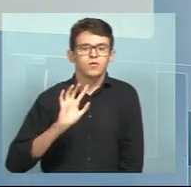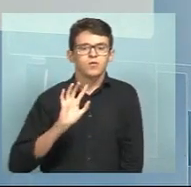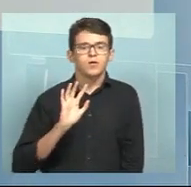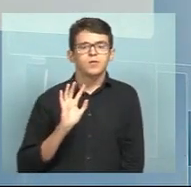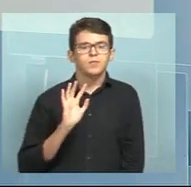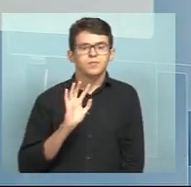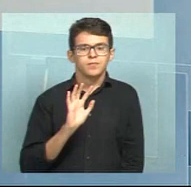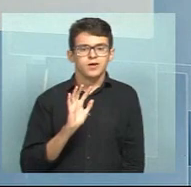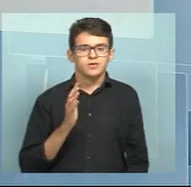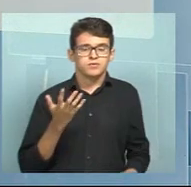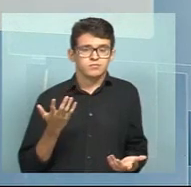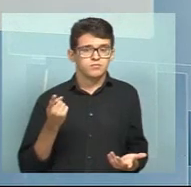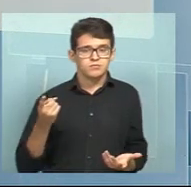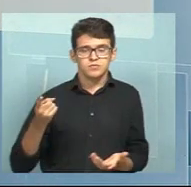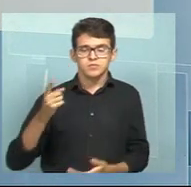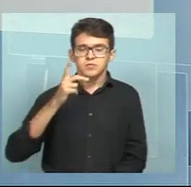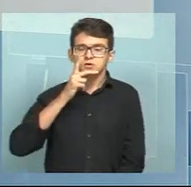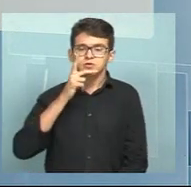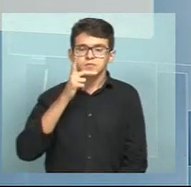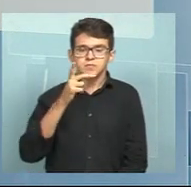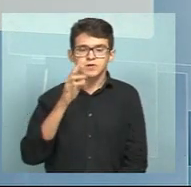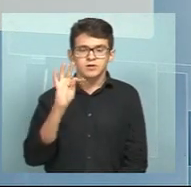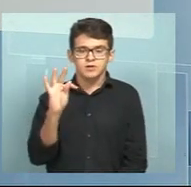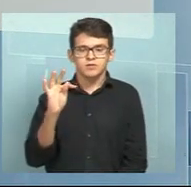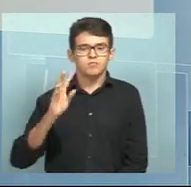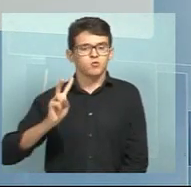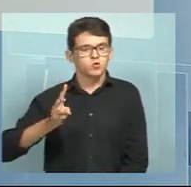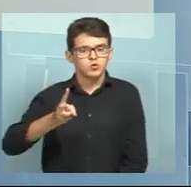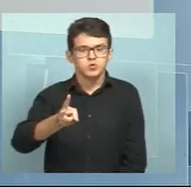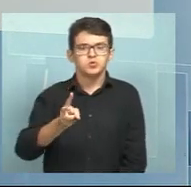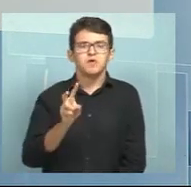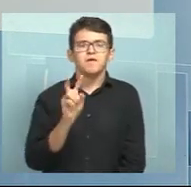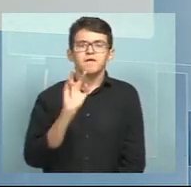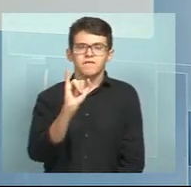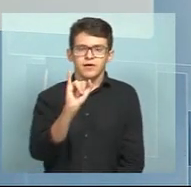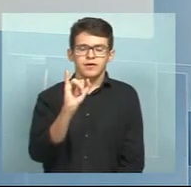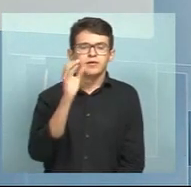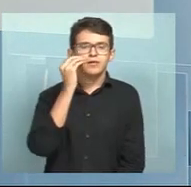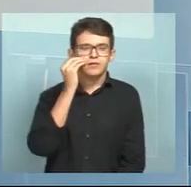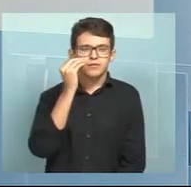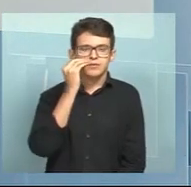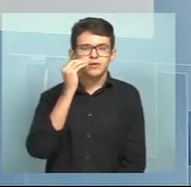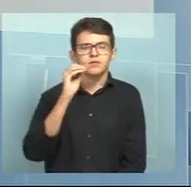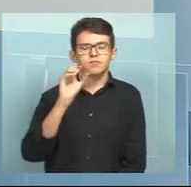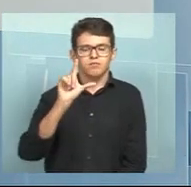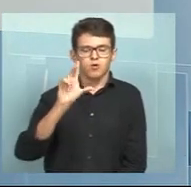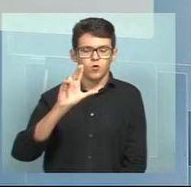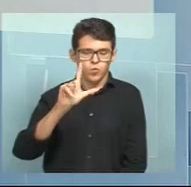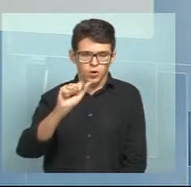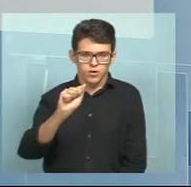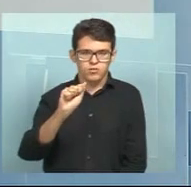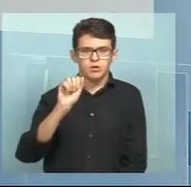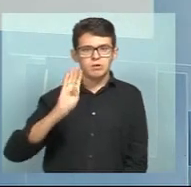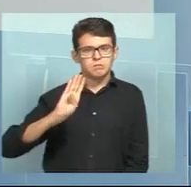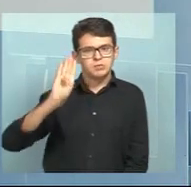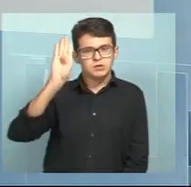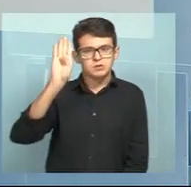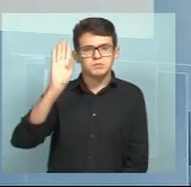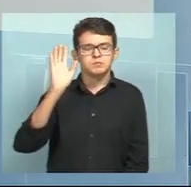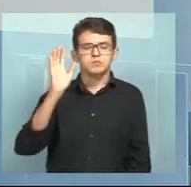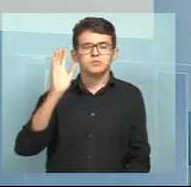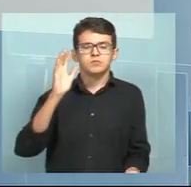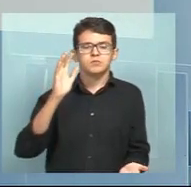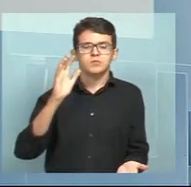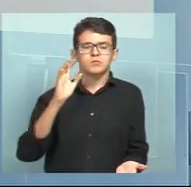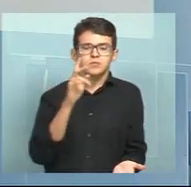Exatamente. Foi 3-0, mas o PT não recua. Vai usar a própria eleição como proteção do presidente Lula, né? E dane-se